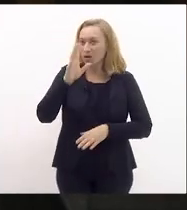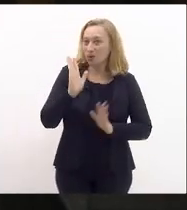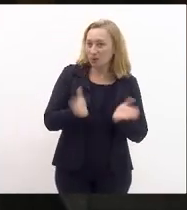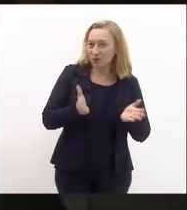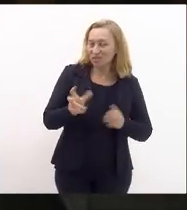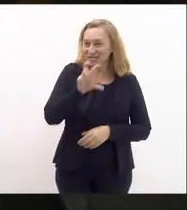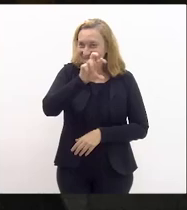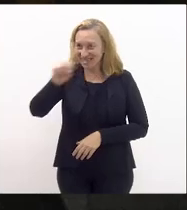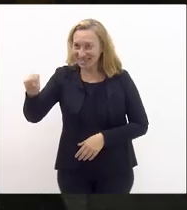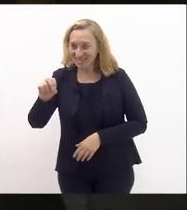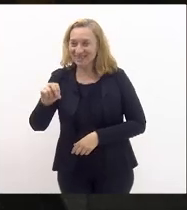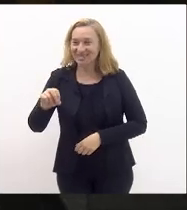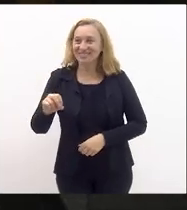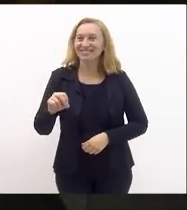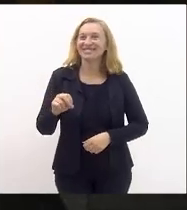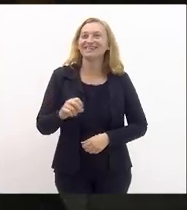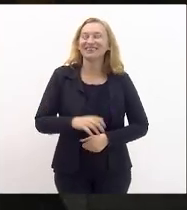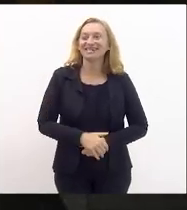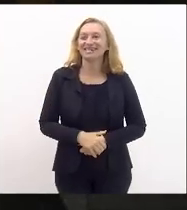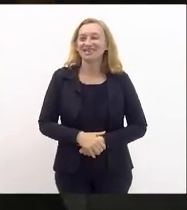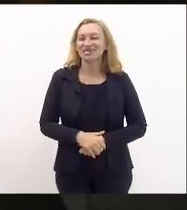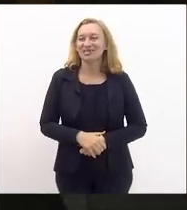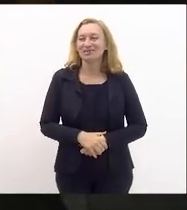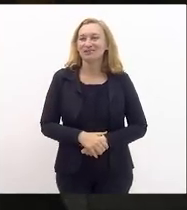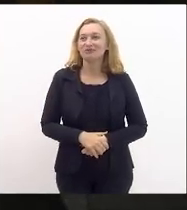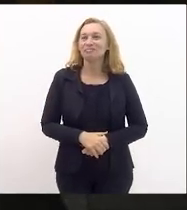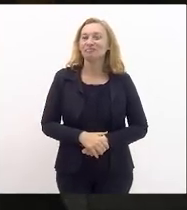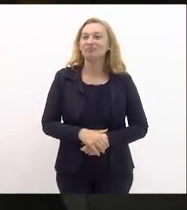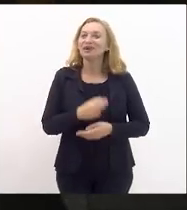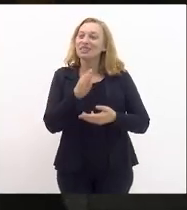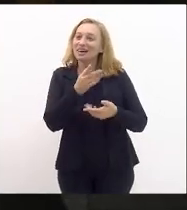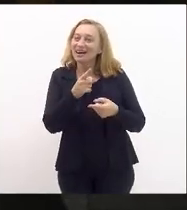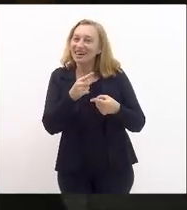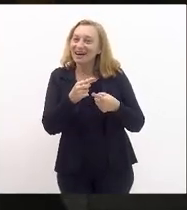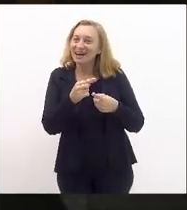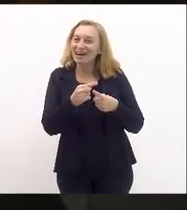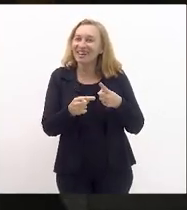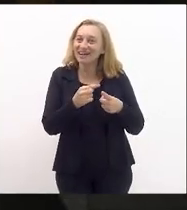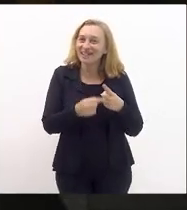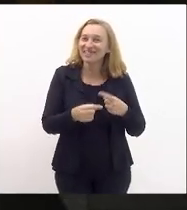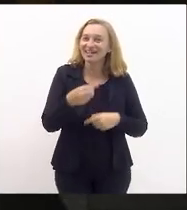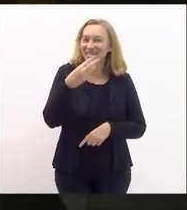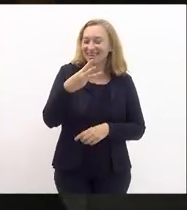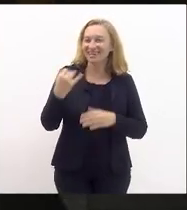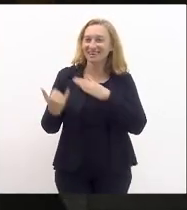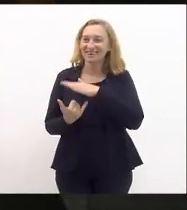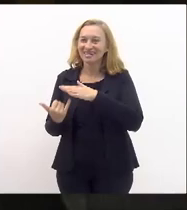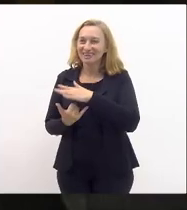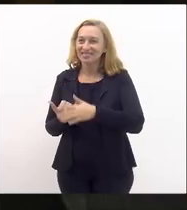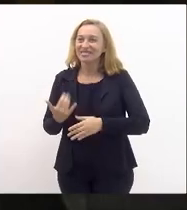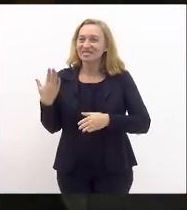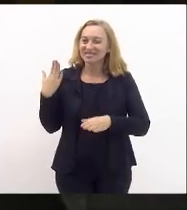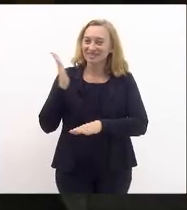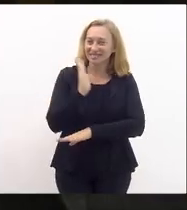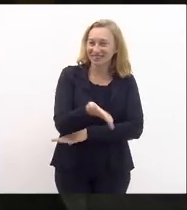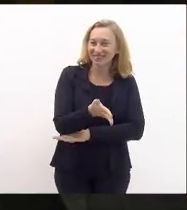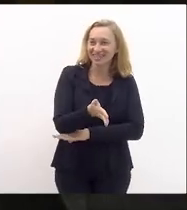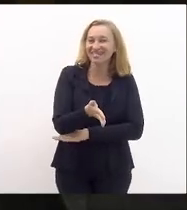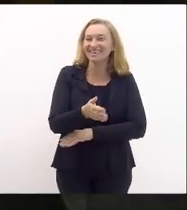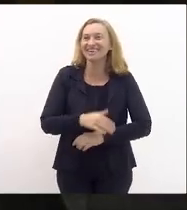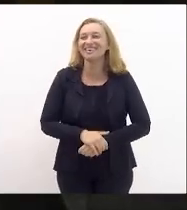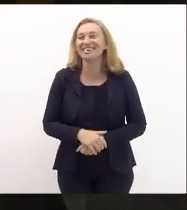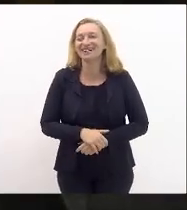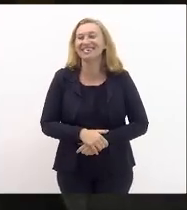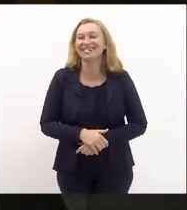500 internadas em longa permanência. Boa parte dessas desinstitucionalizações estão diretamente ligadas a essa política